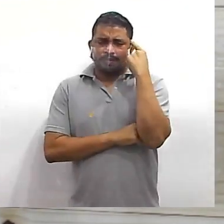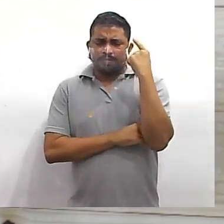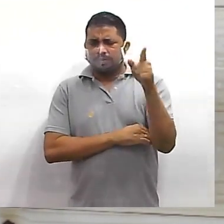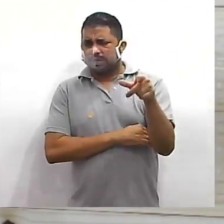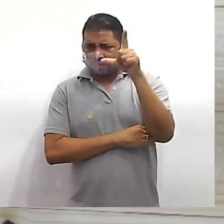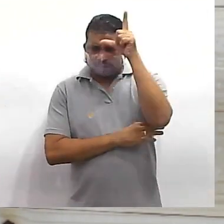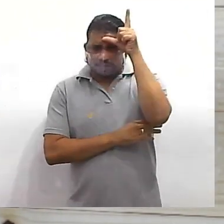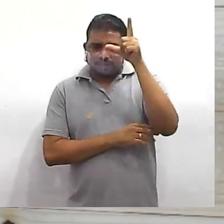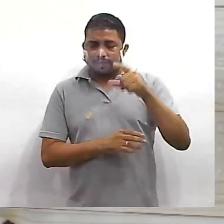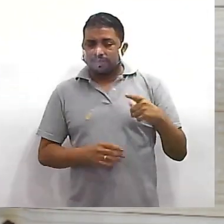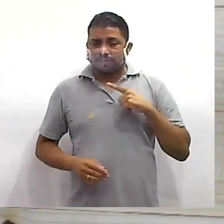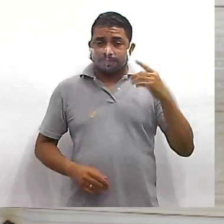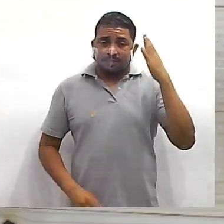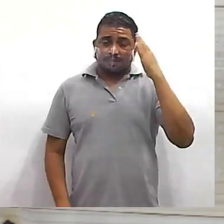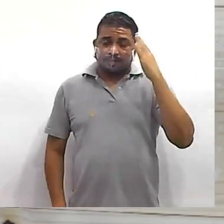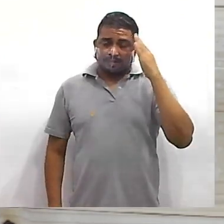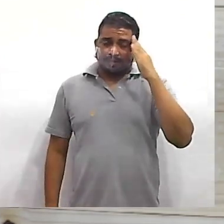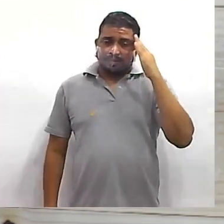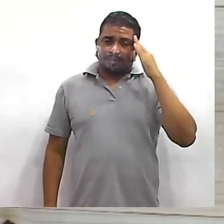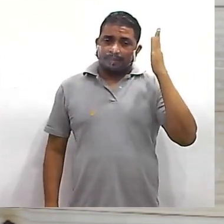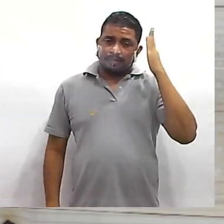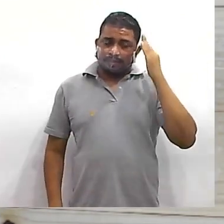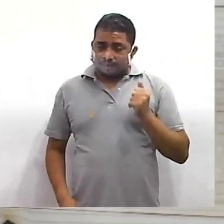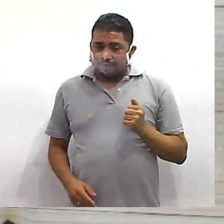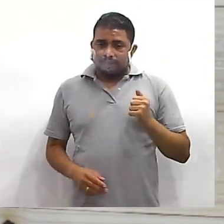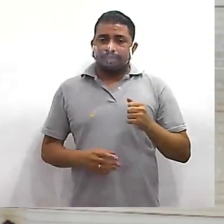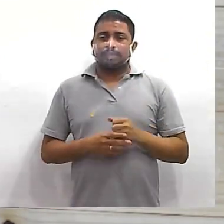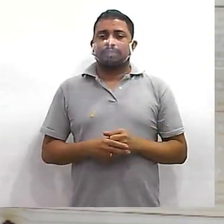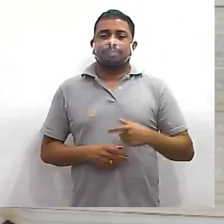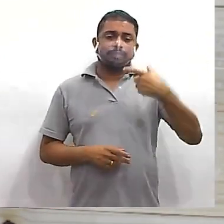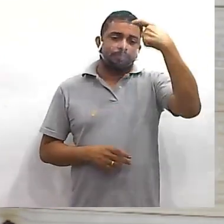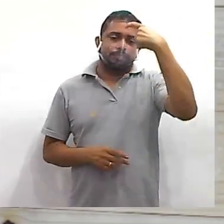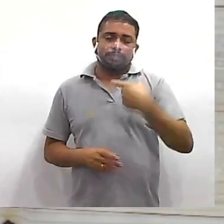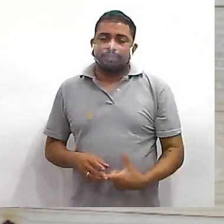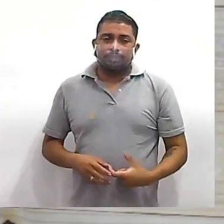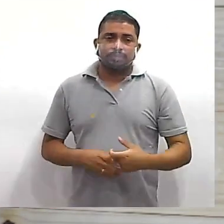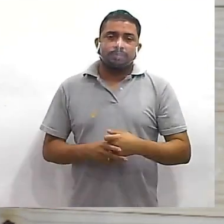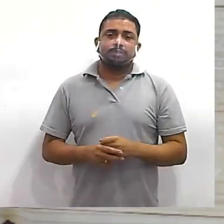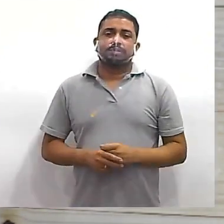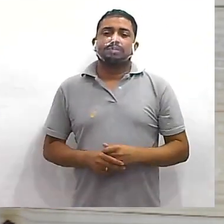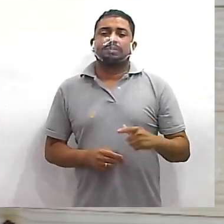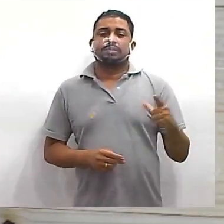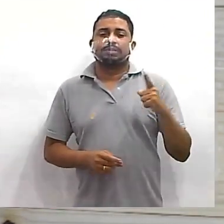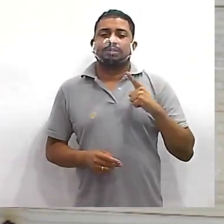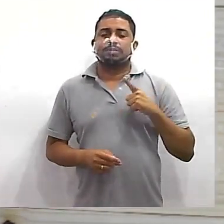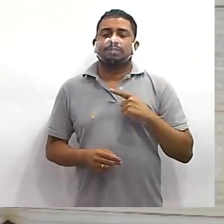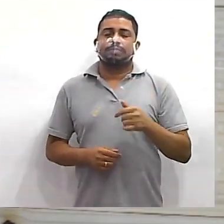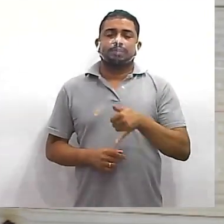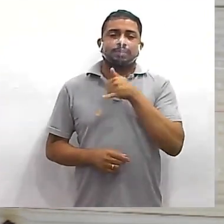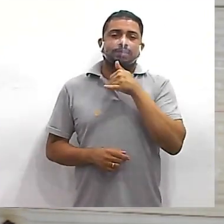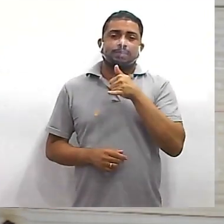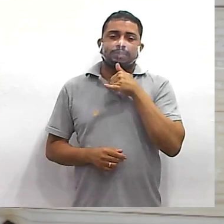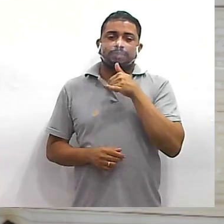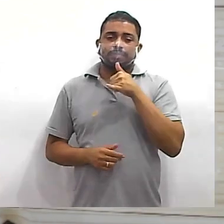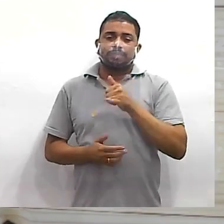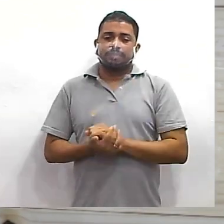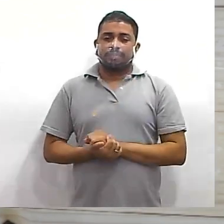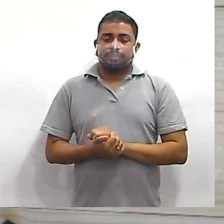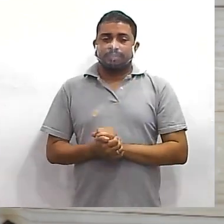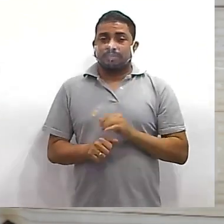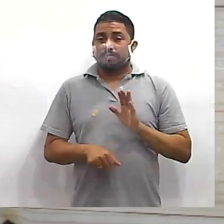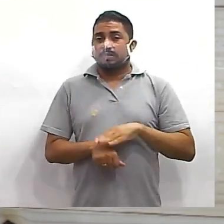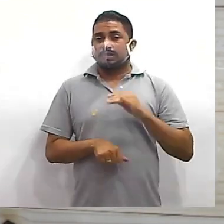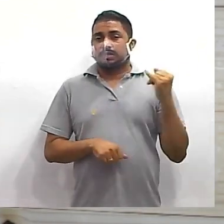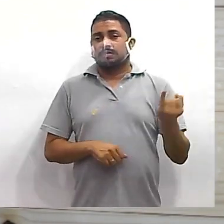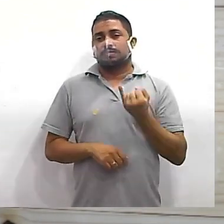líder que me entende, que sabe se comportar, que ele arrasta pelo exemplo. Isso é a coisa mais importante